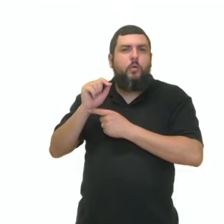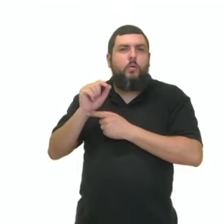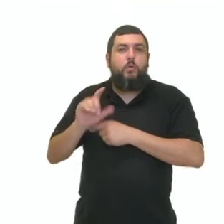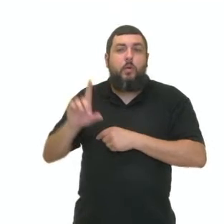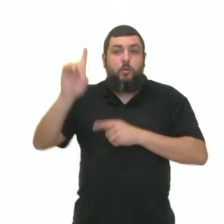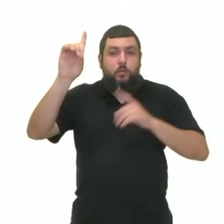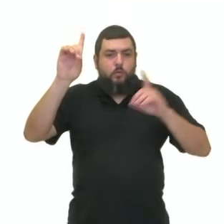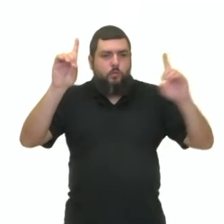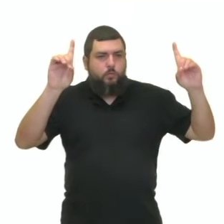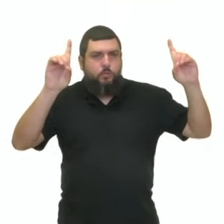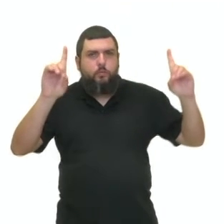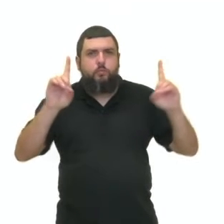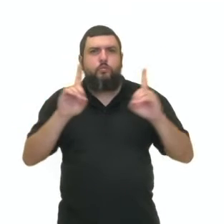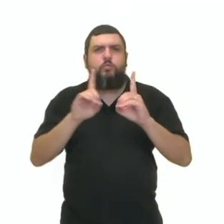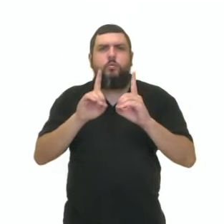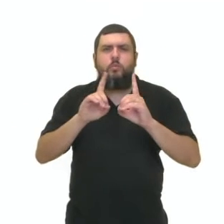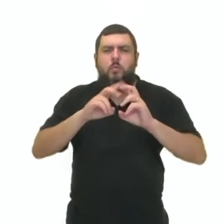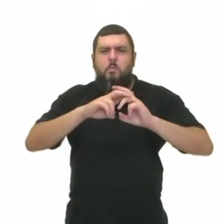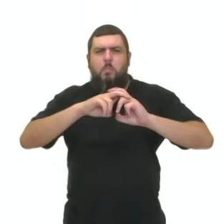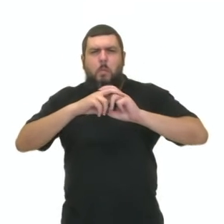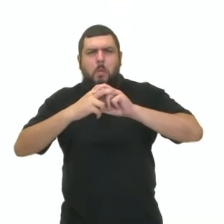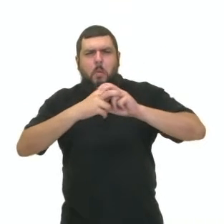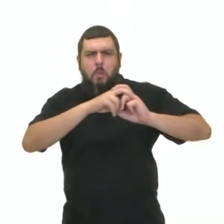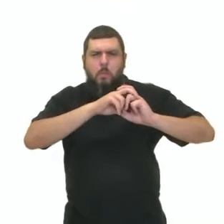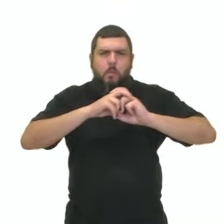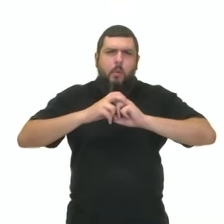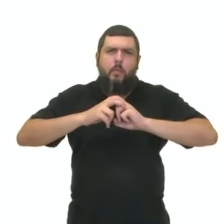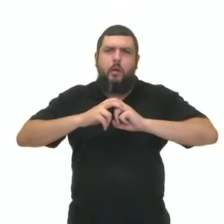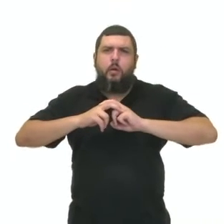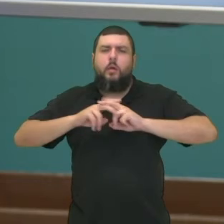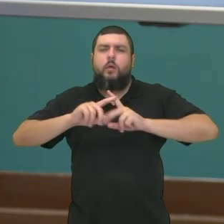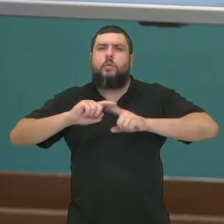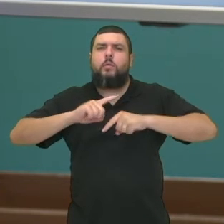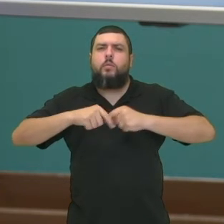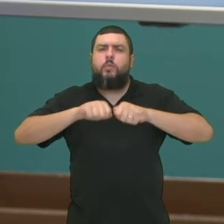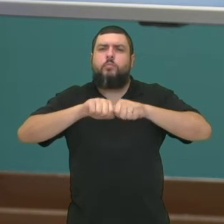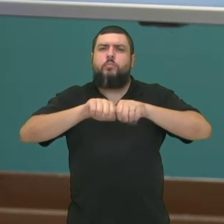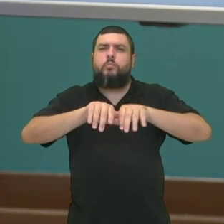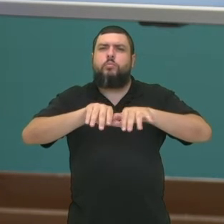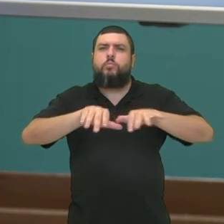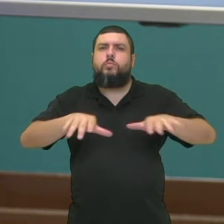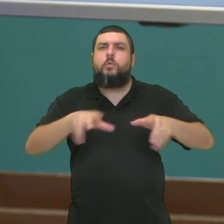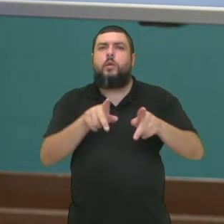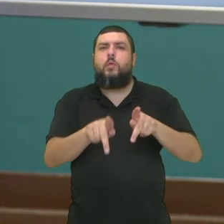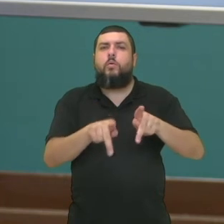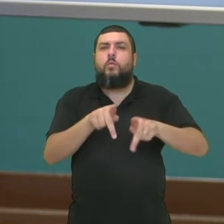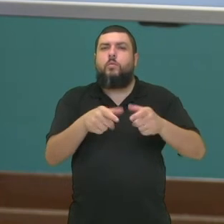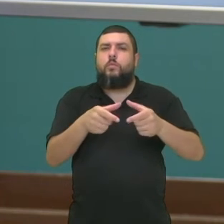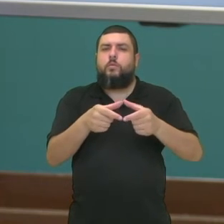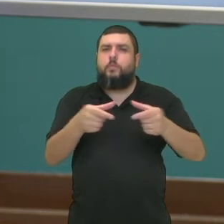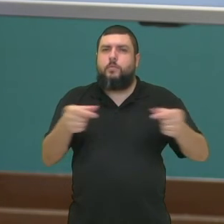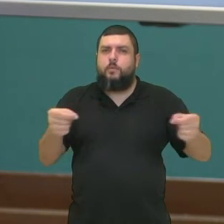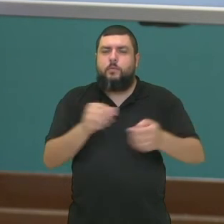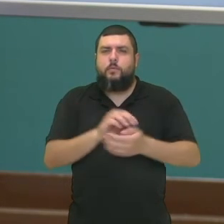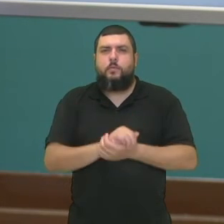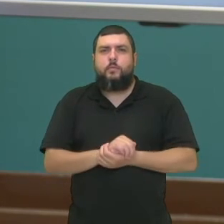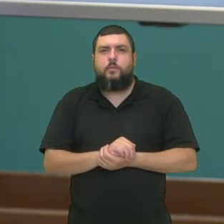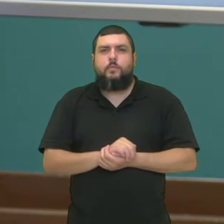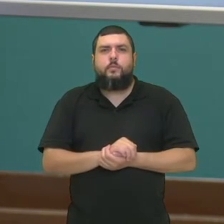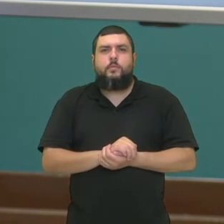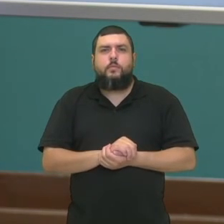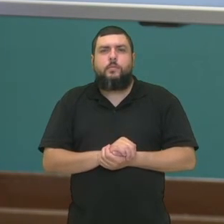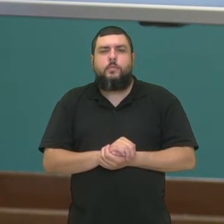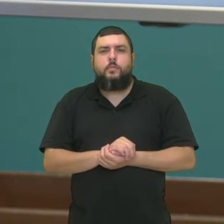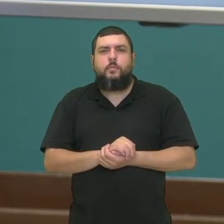origem à raça japonesa e por isso ele tem diversos rituais associados à valorização